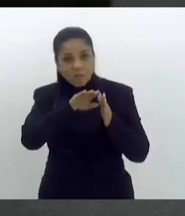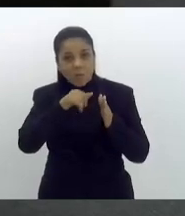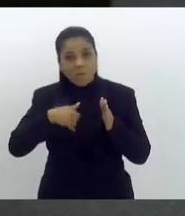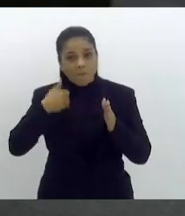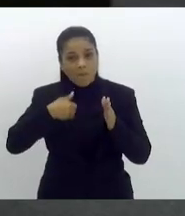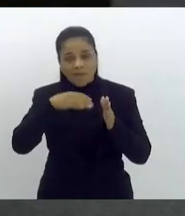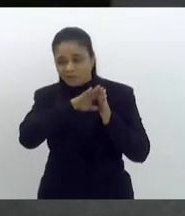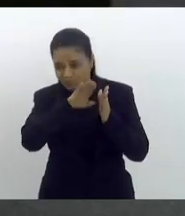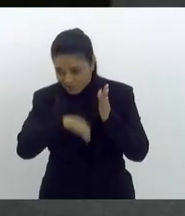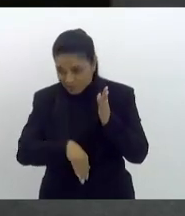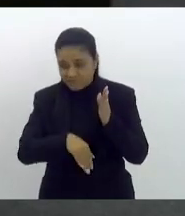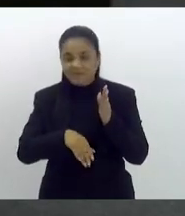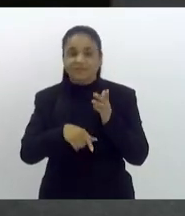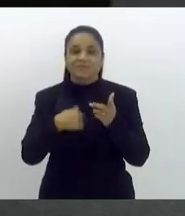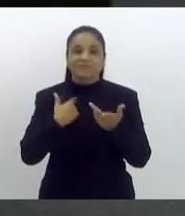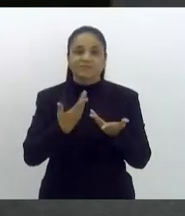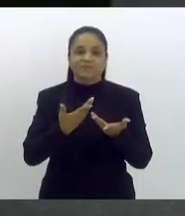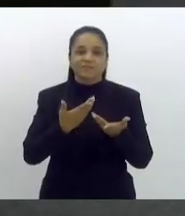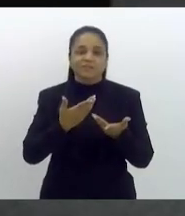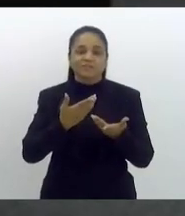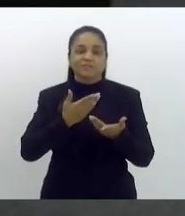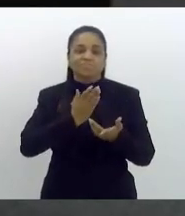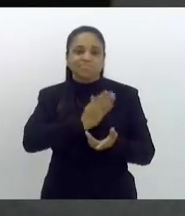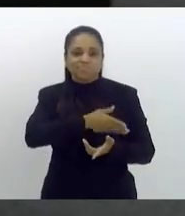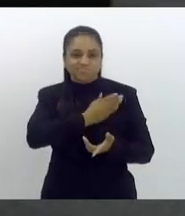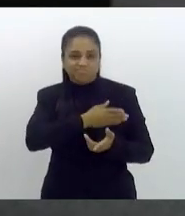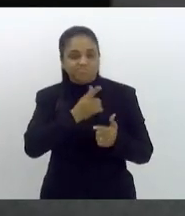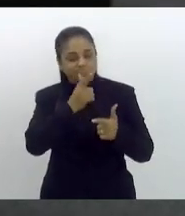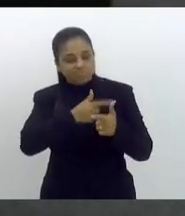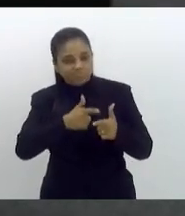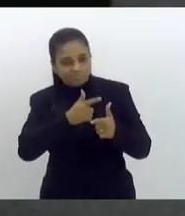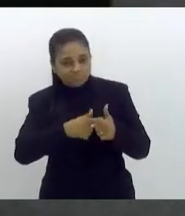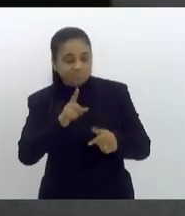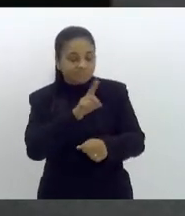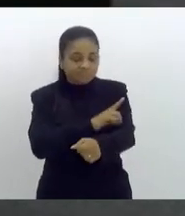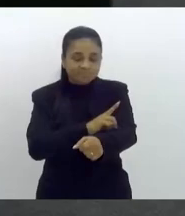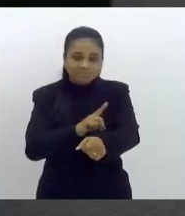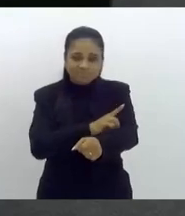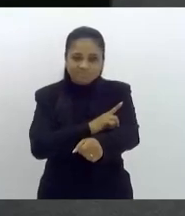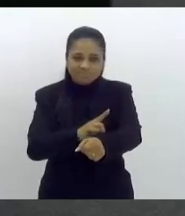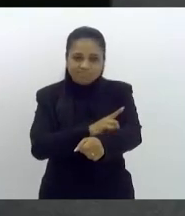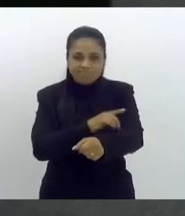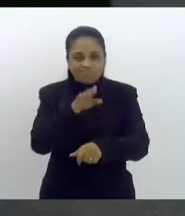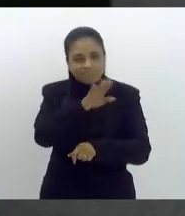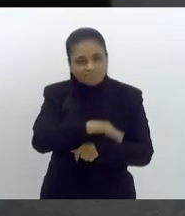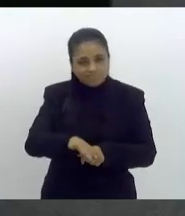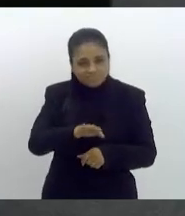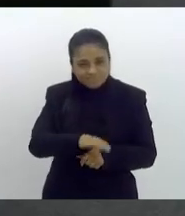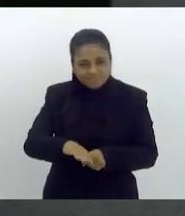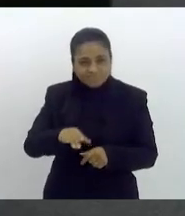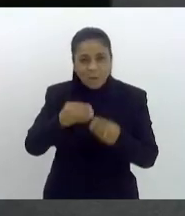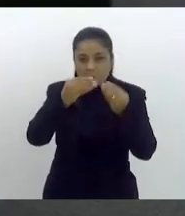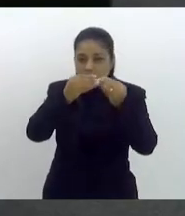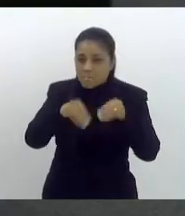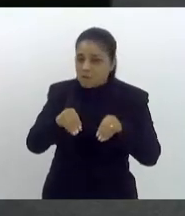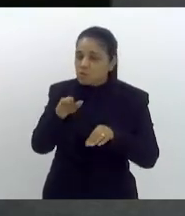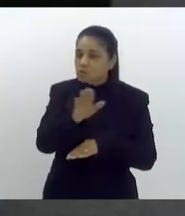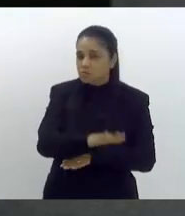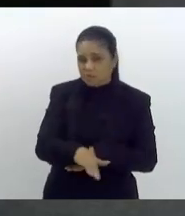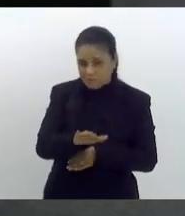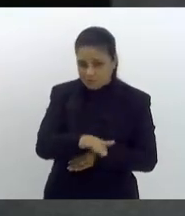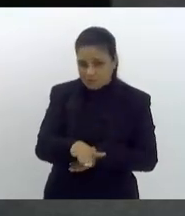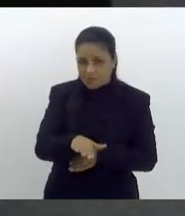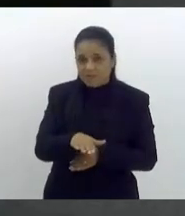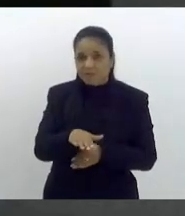de obstrução coronária o índice de diabetes infantil tem prejudicado as crianças crianças que